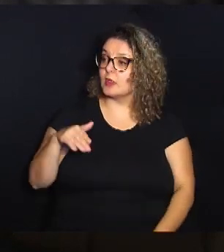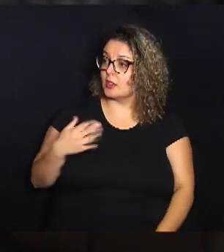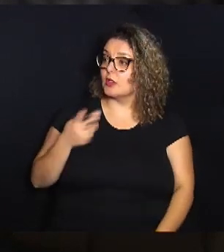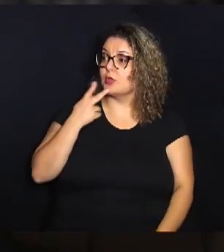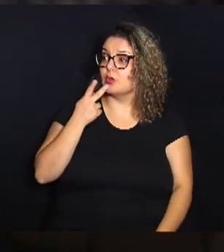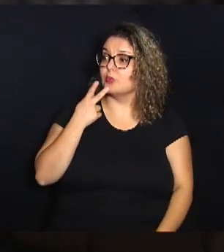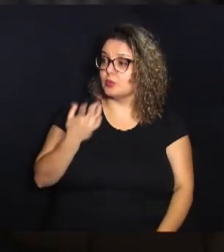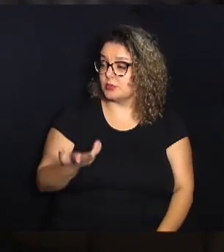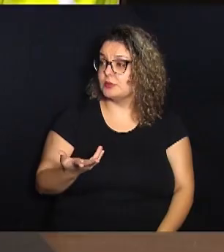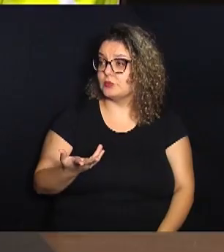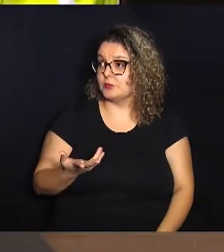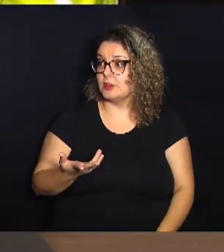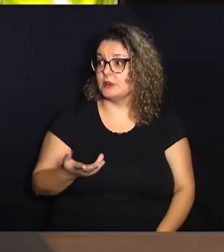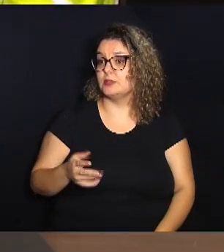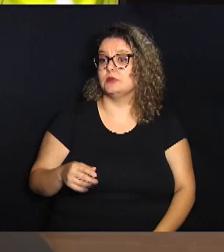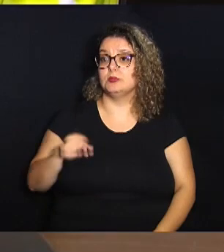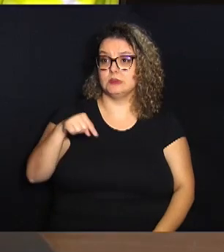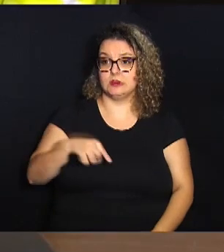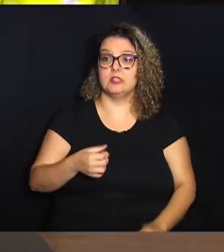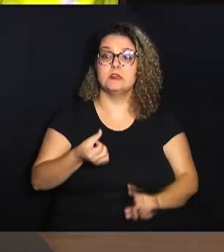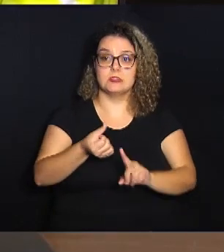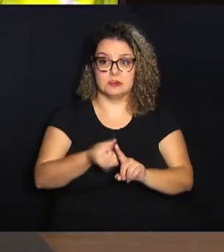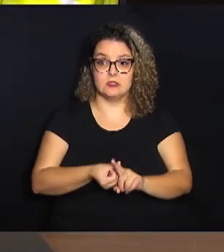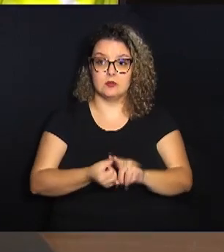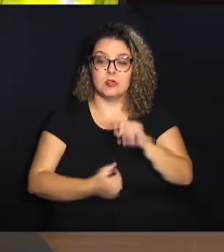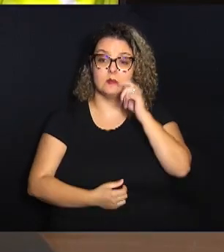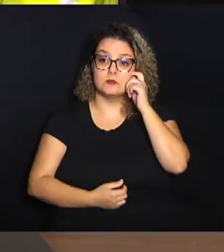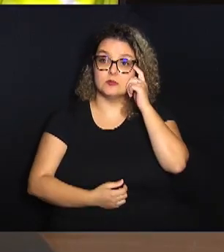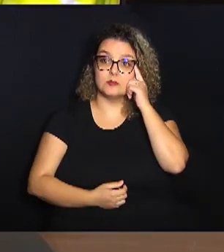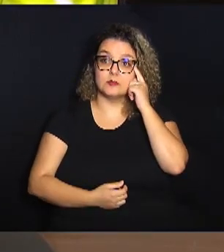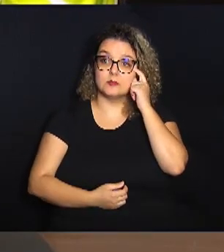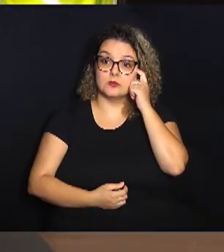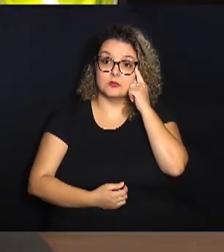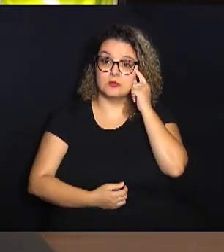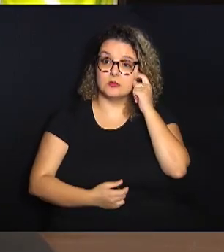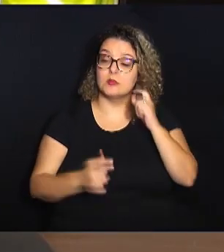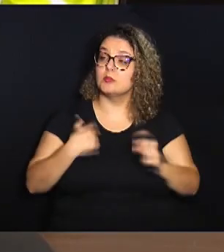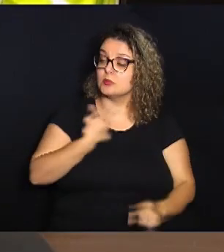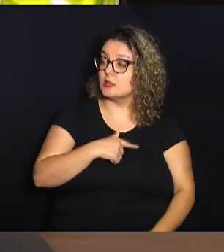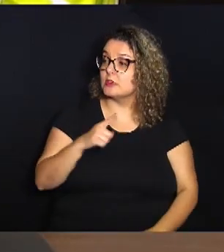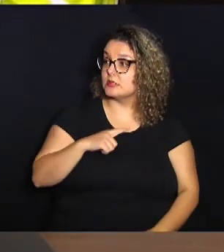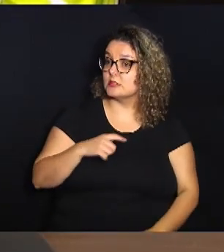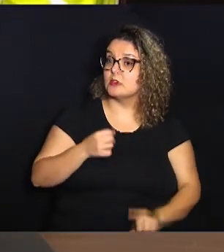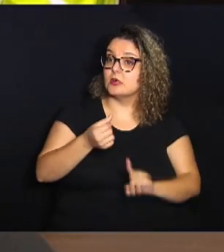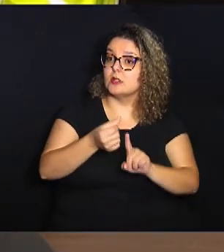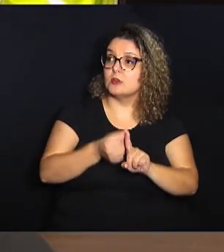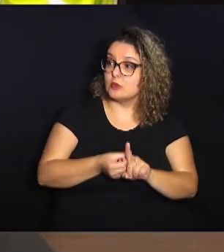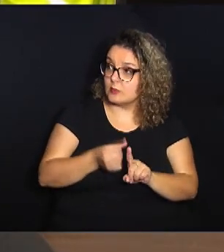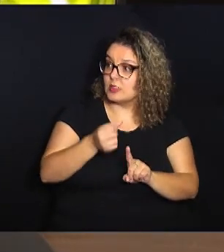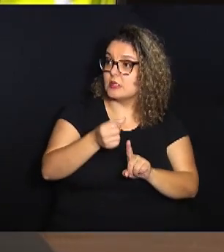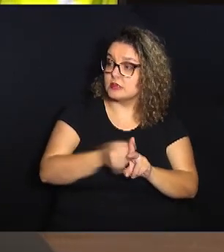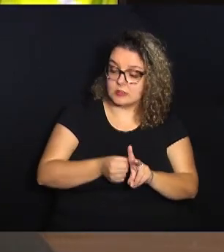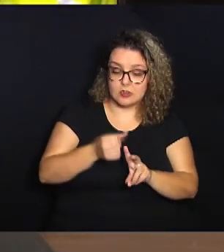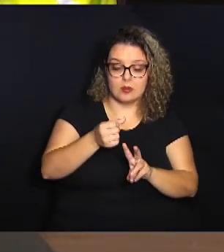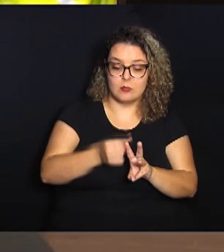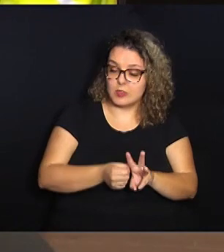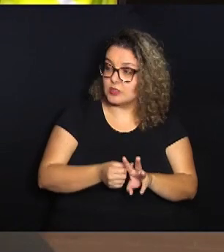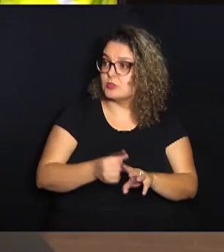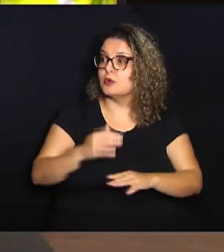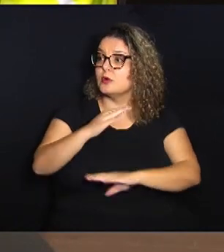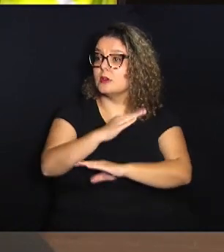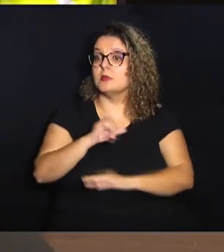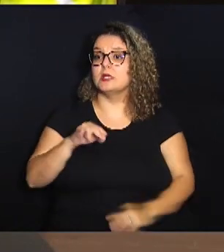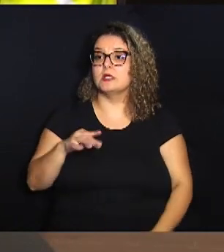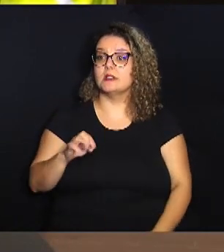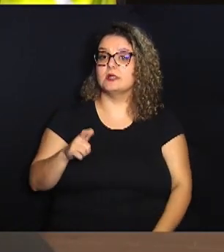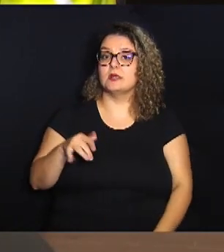fala ainda desse semestre, nós temos mensalmente o Câmara Integrada. E que neste mês